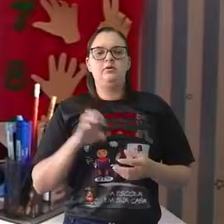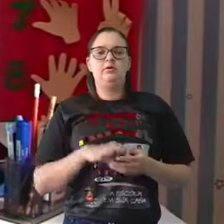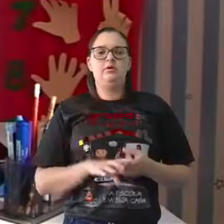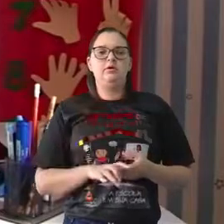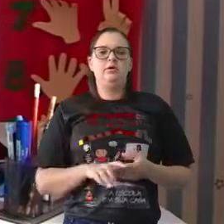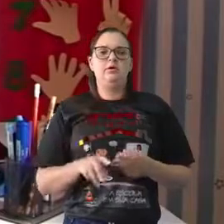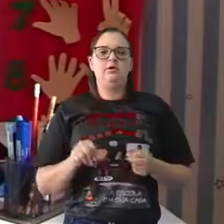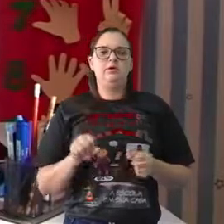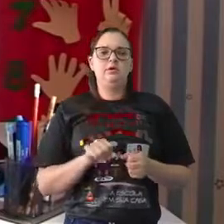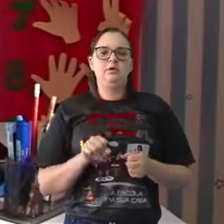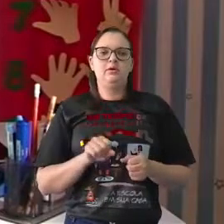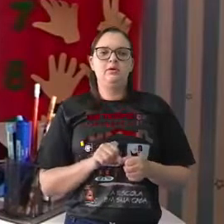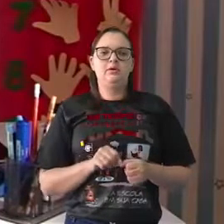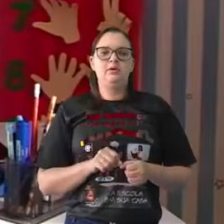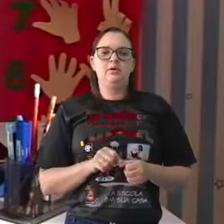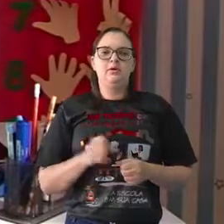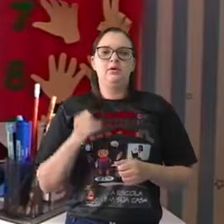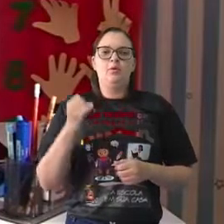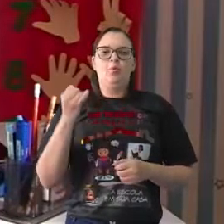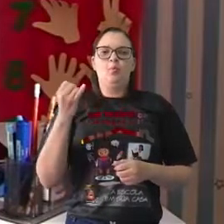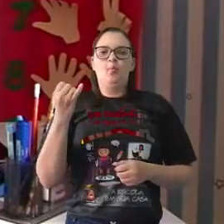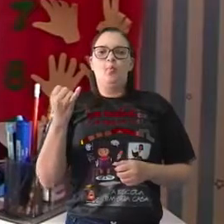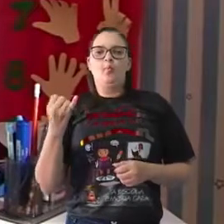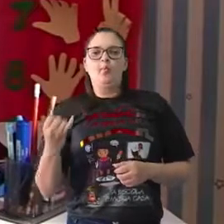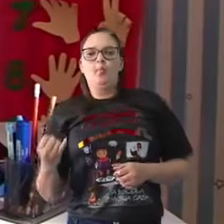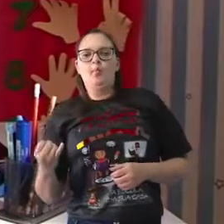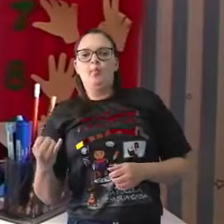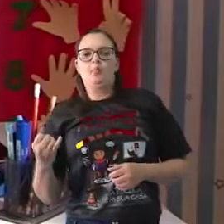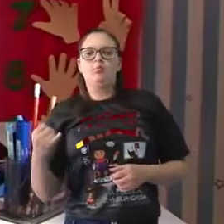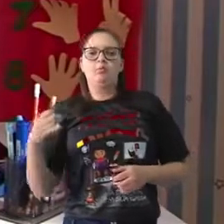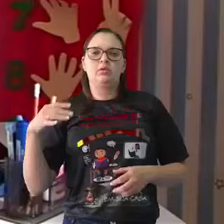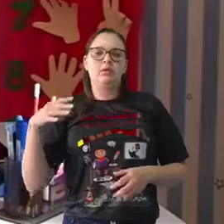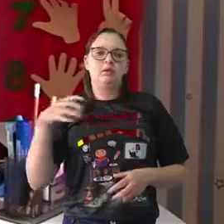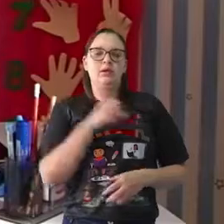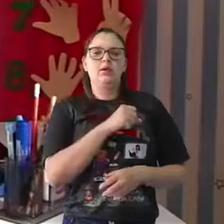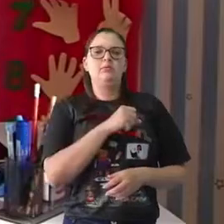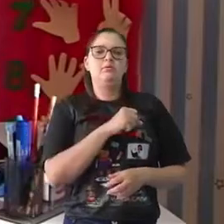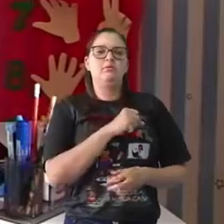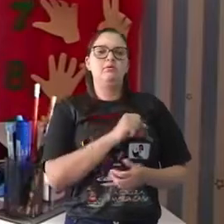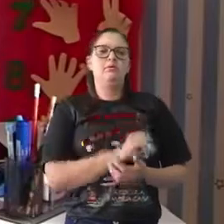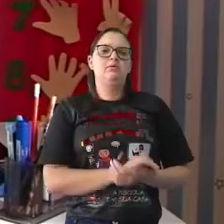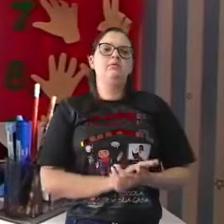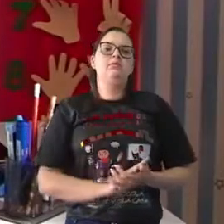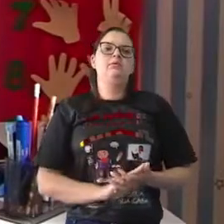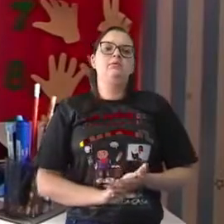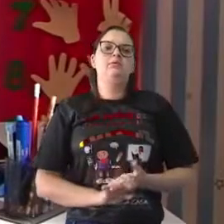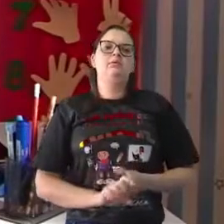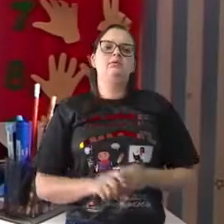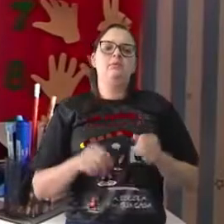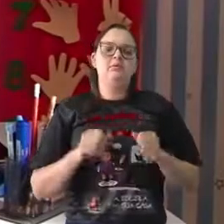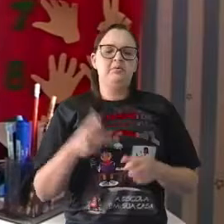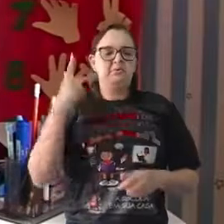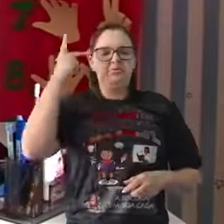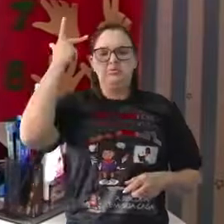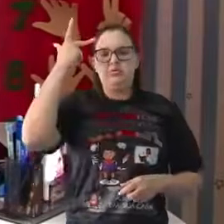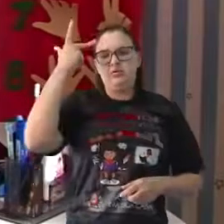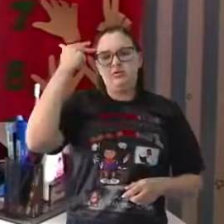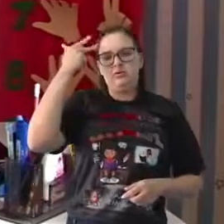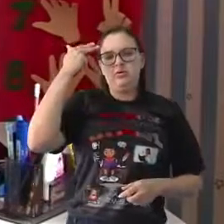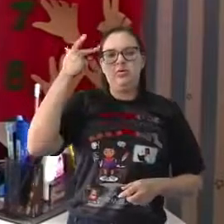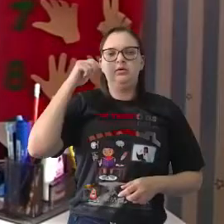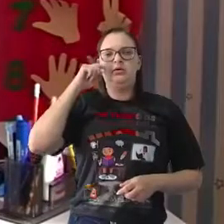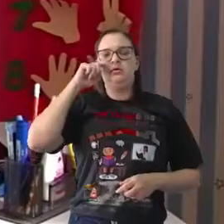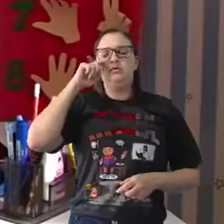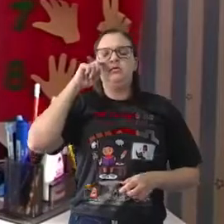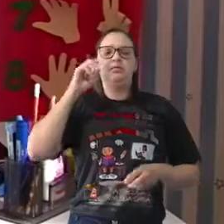exagerado, e aí você não consegue ganhar peso, é o chamado metabolismo acelerado também, que pode ser normal, mas também pode ser